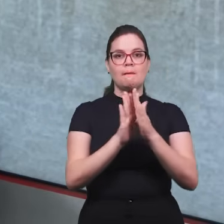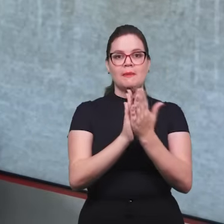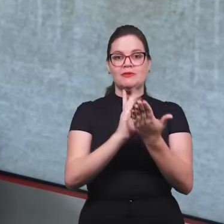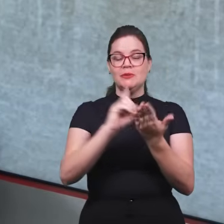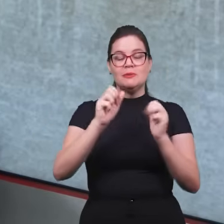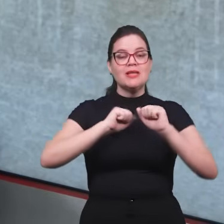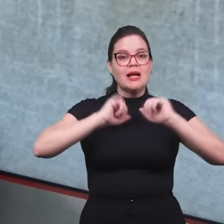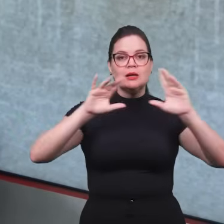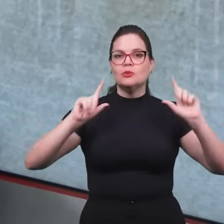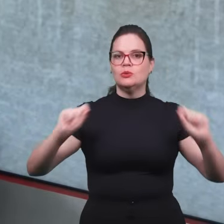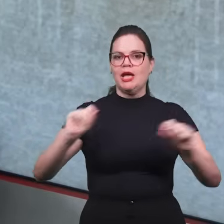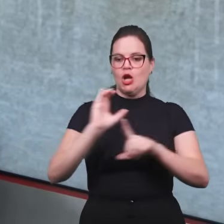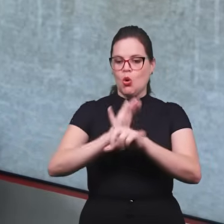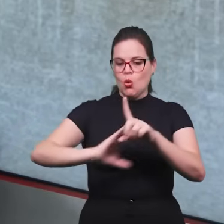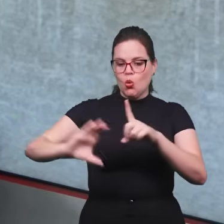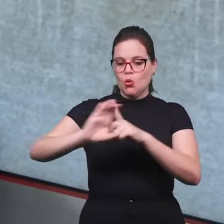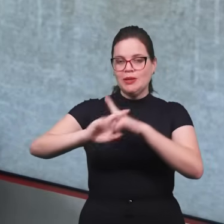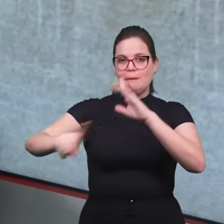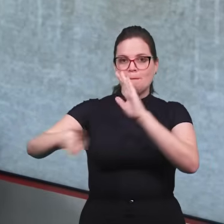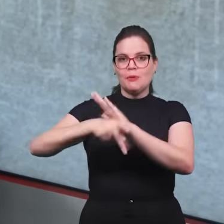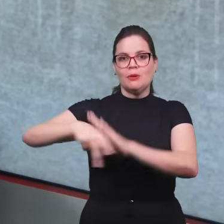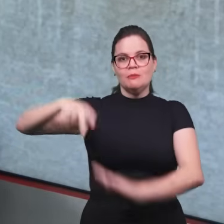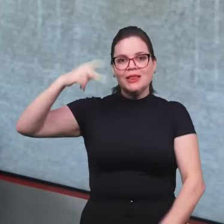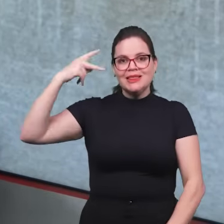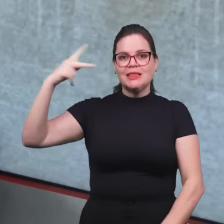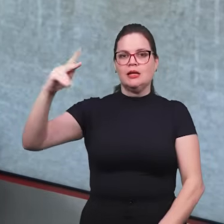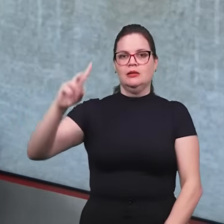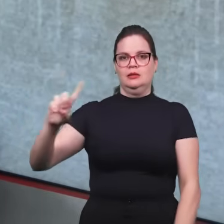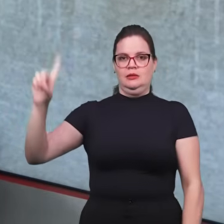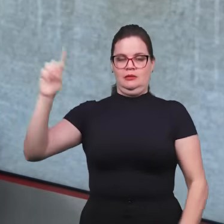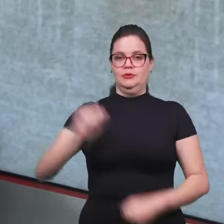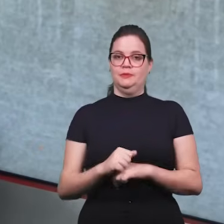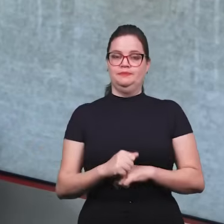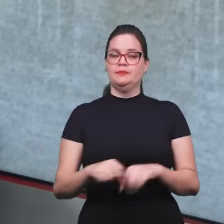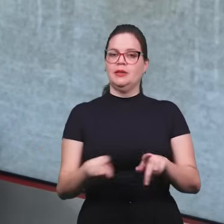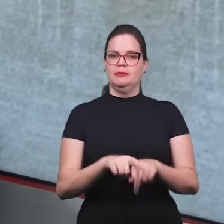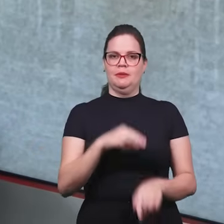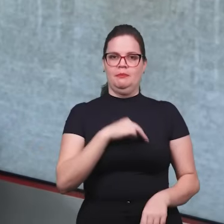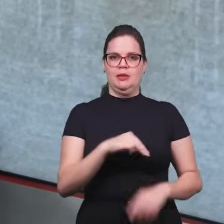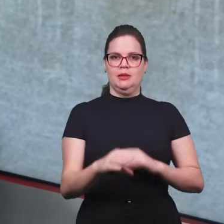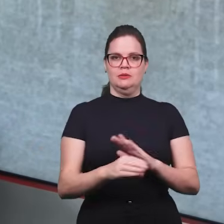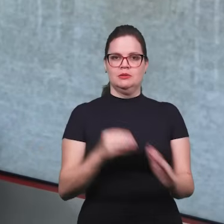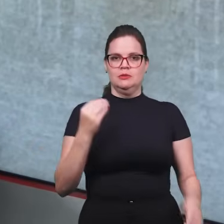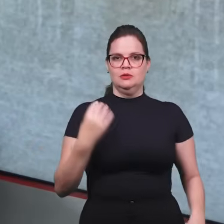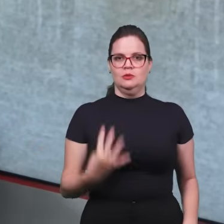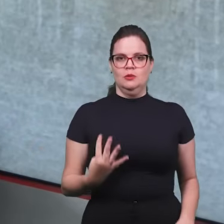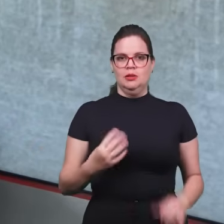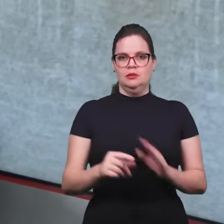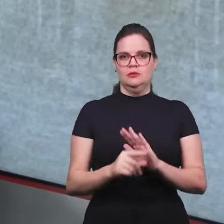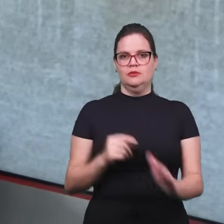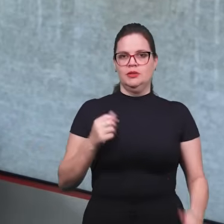exclusivamente a Deus. Por exemplo, o Senhor Jesus declara em Mateus capítulo 4, verso 10,